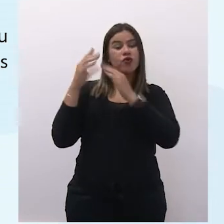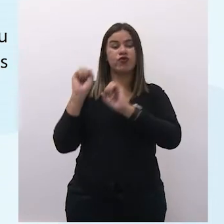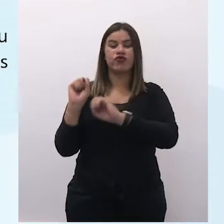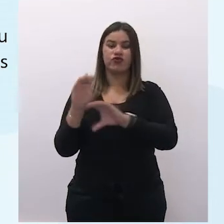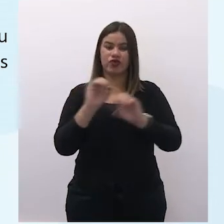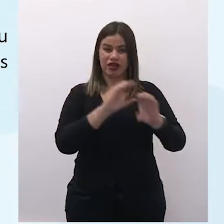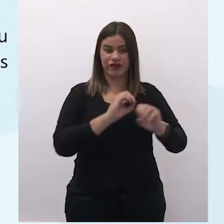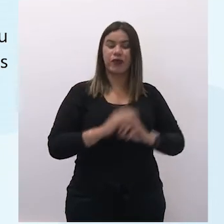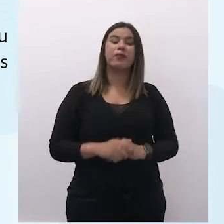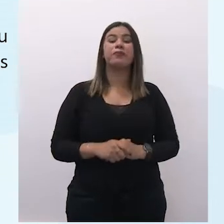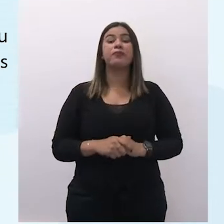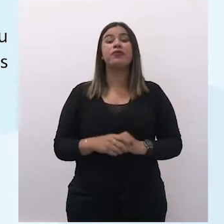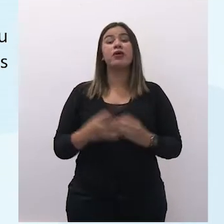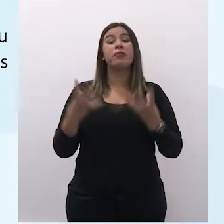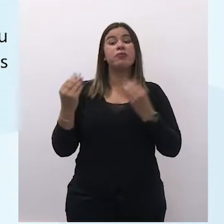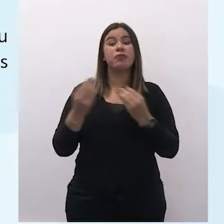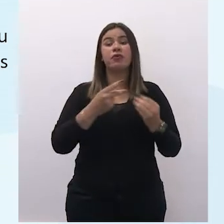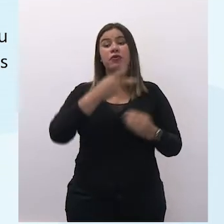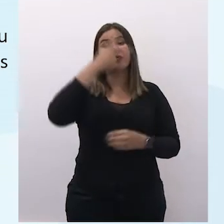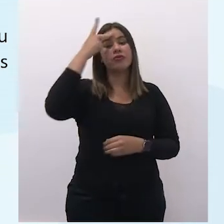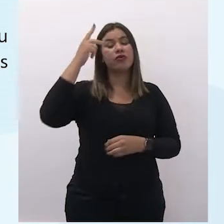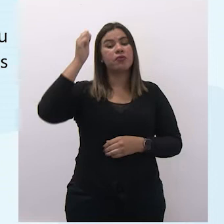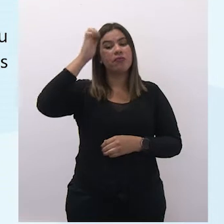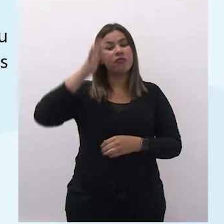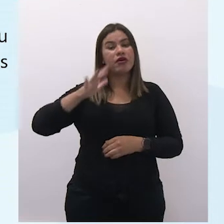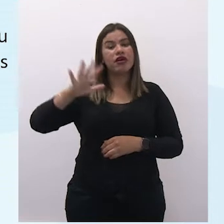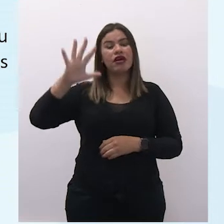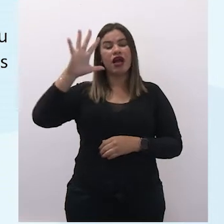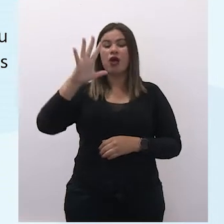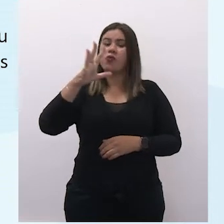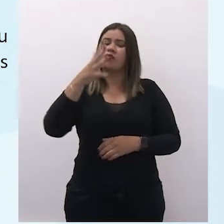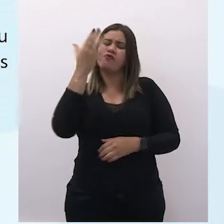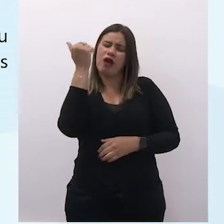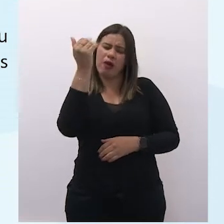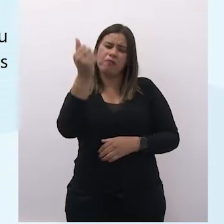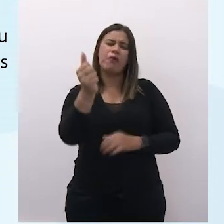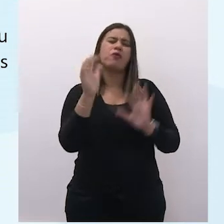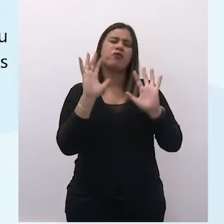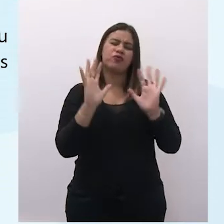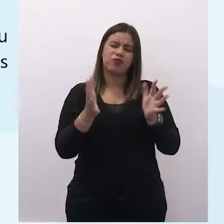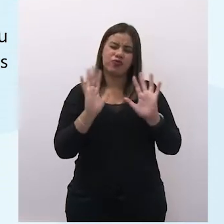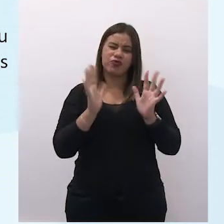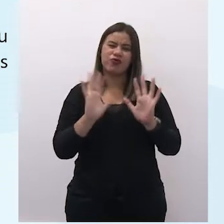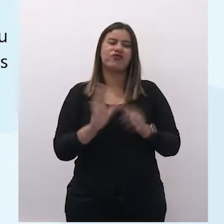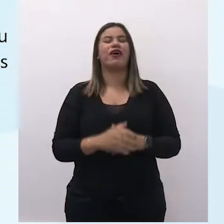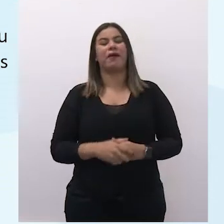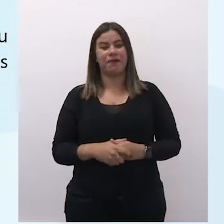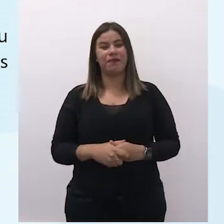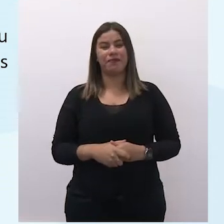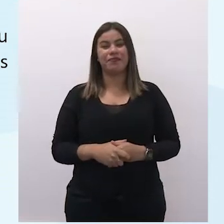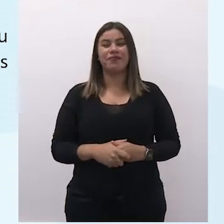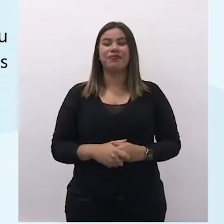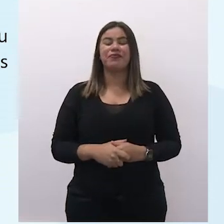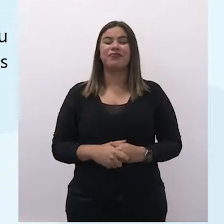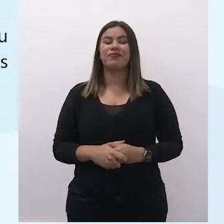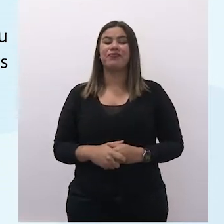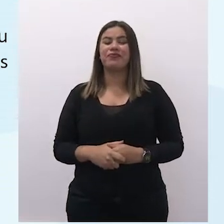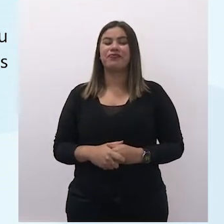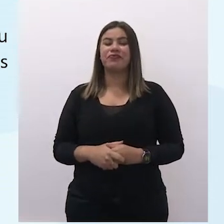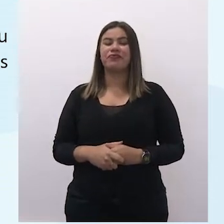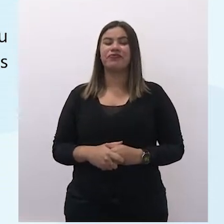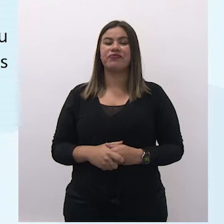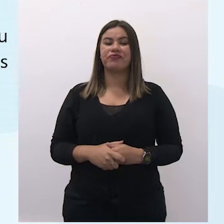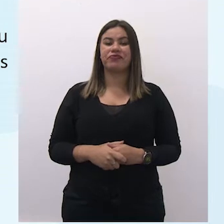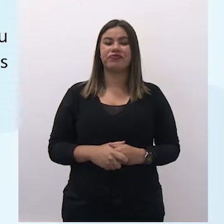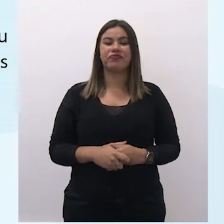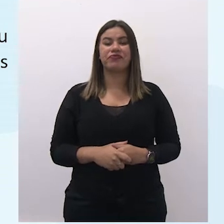vários teóricos, eles são já figuras carimbadíssimas da nossa formação inicial. Então, toda a